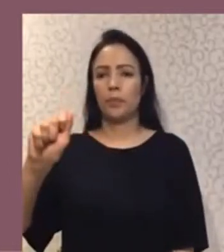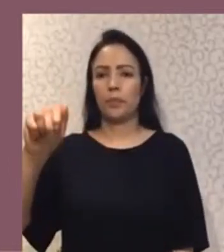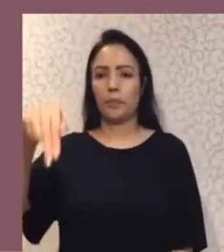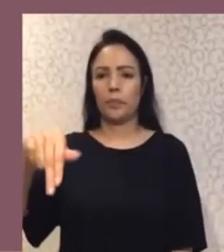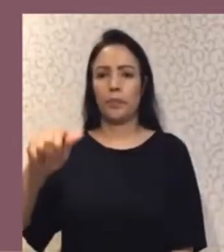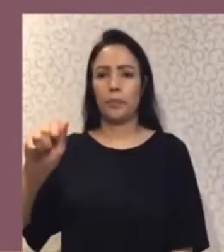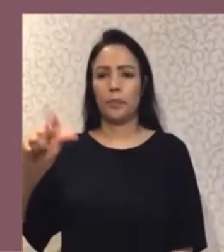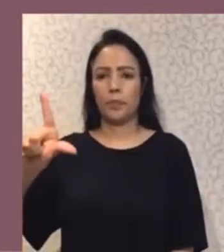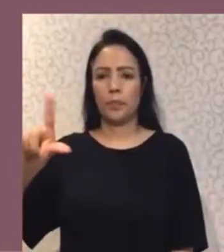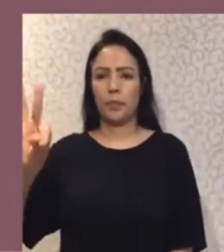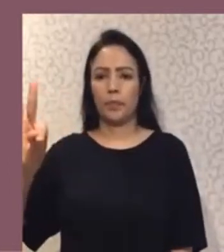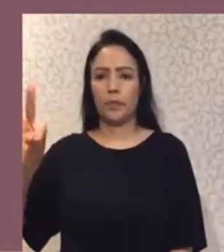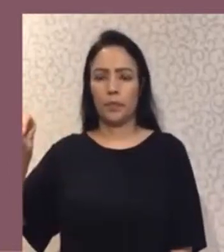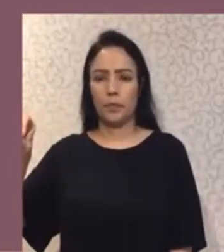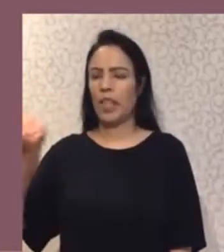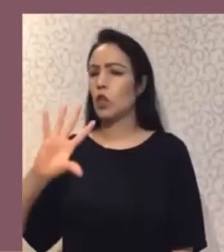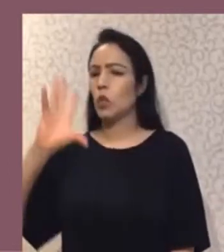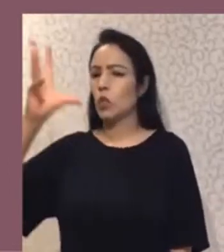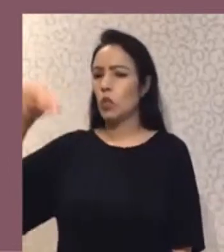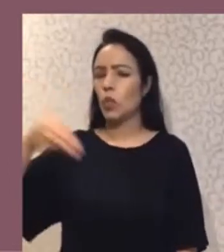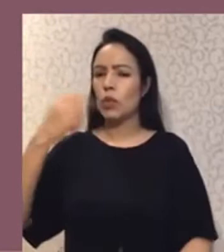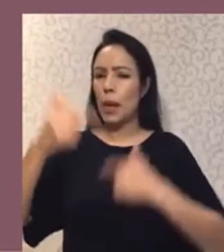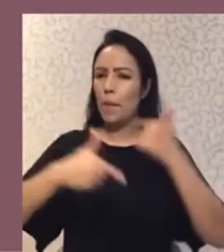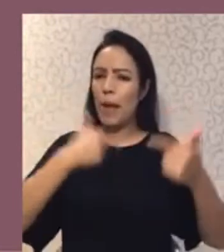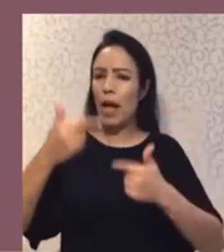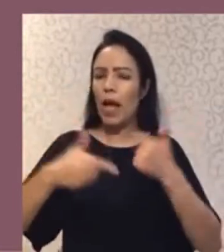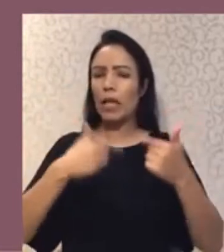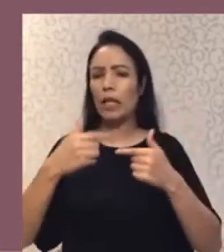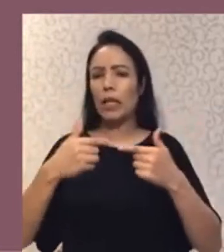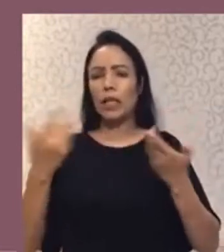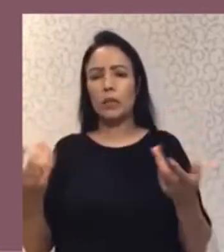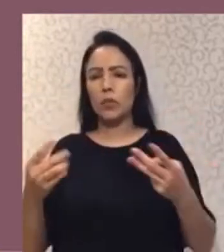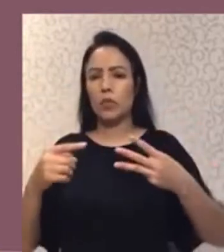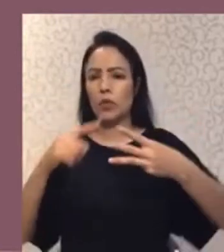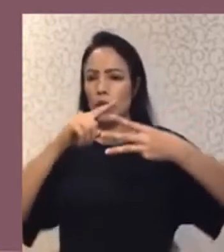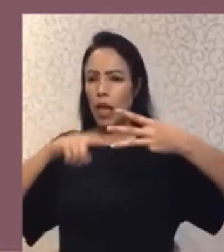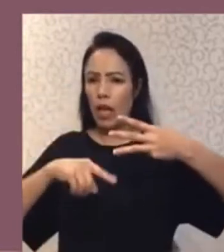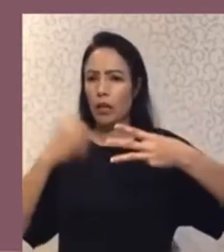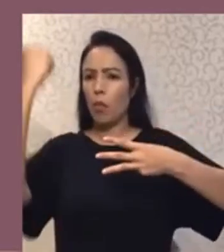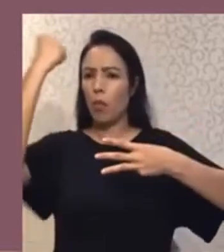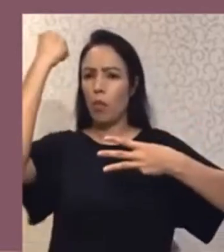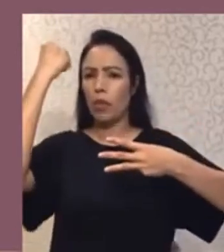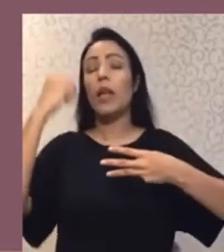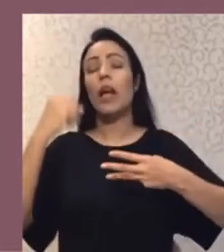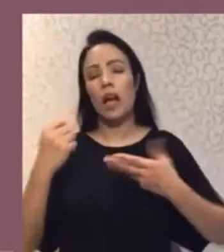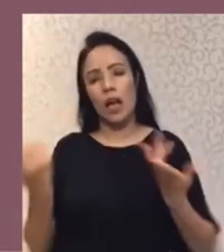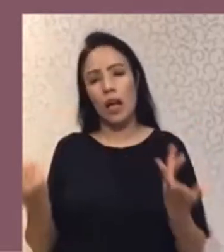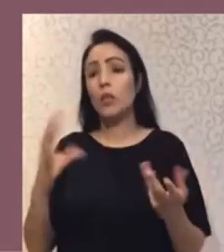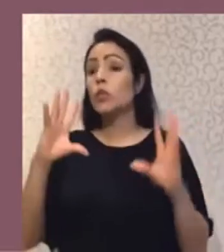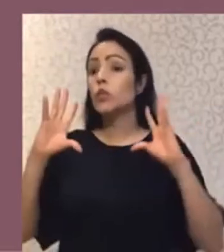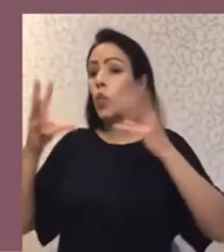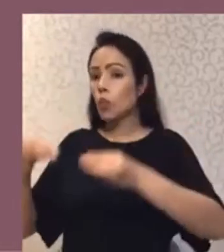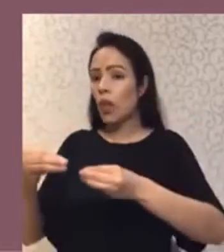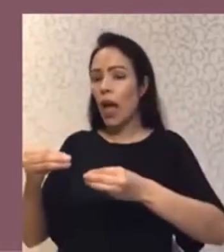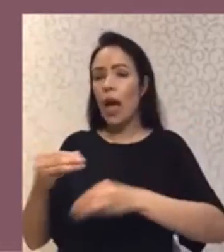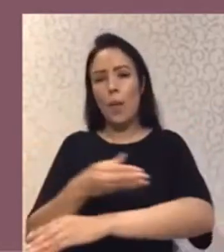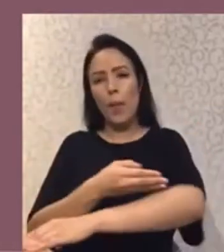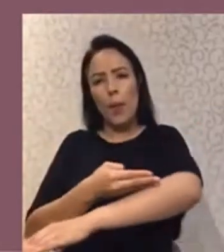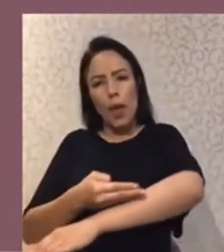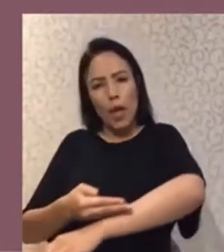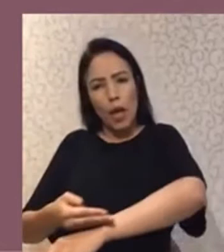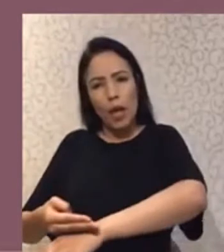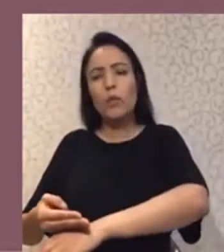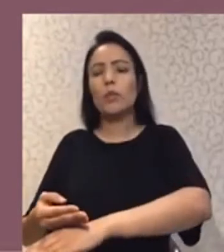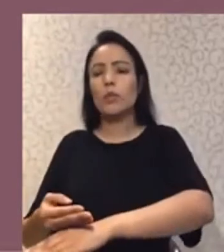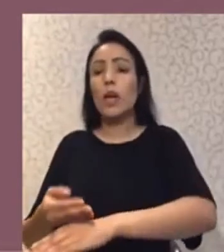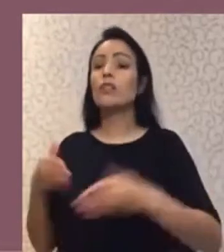executivo, todo mundo que trabalha no executivo, no legislativo, a gente vai ver que são brancos. E todos esses brancos chegaram lá